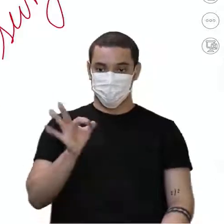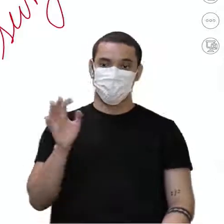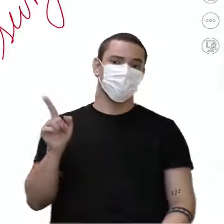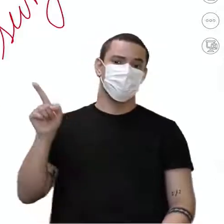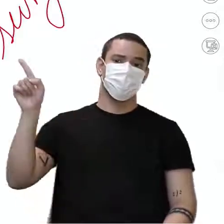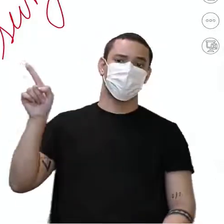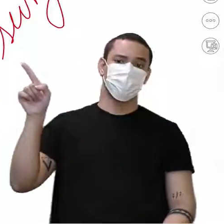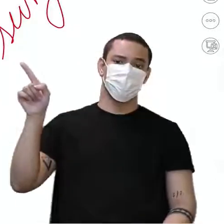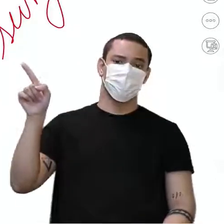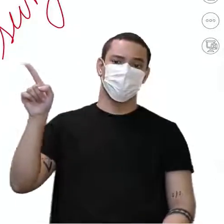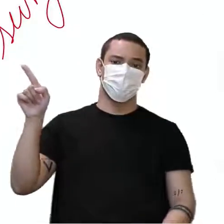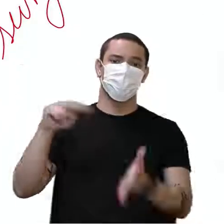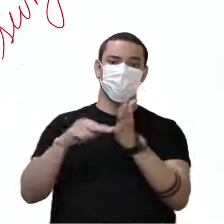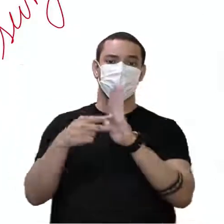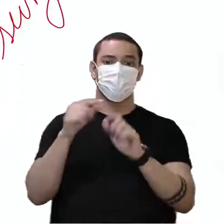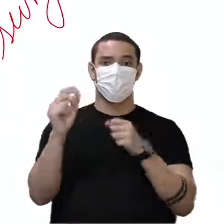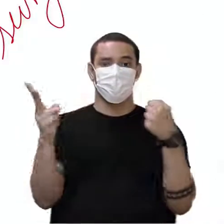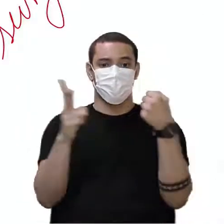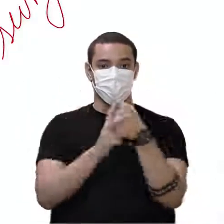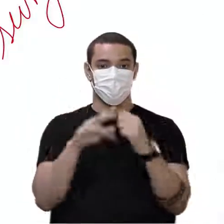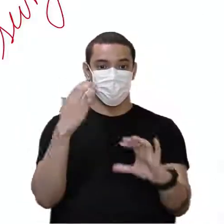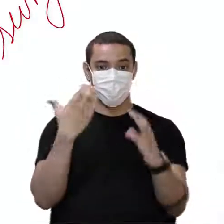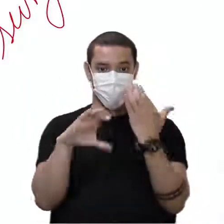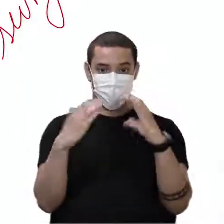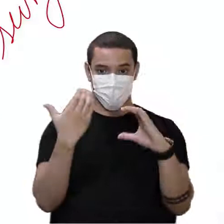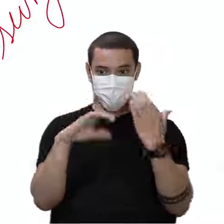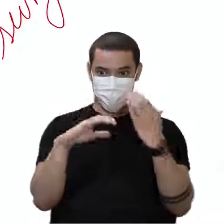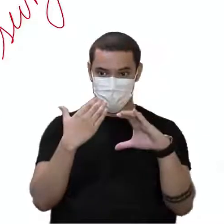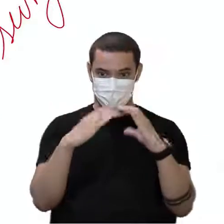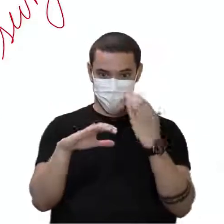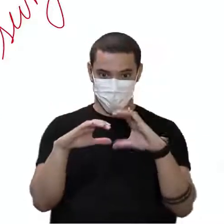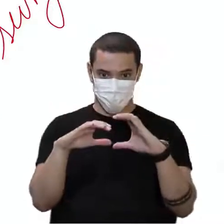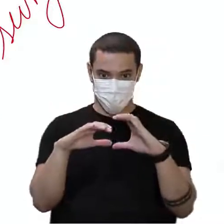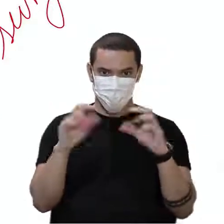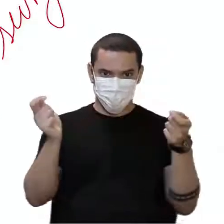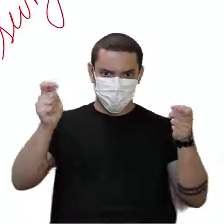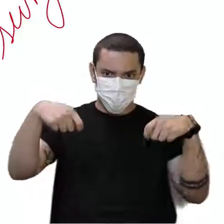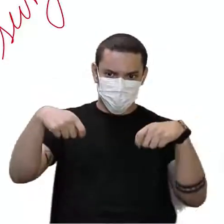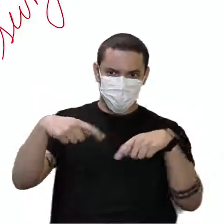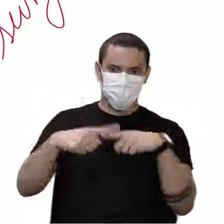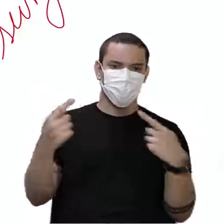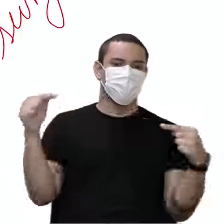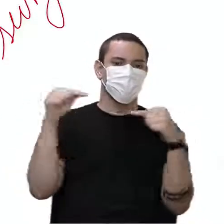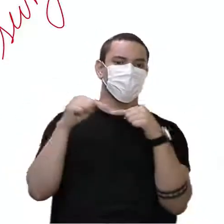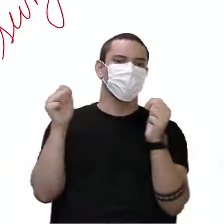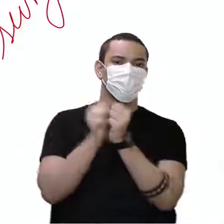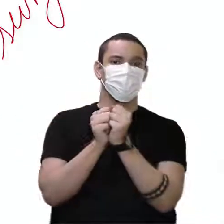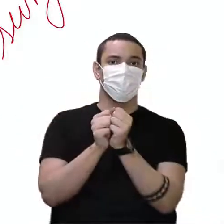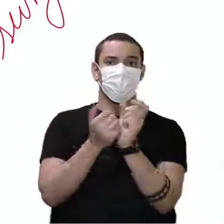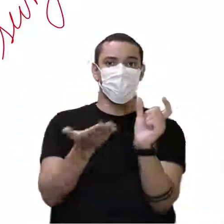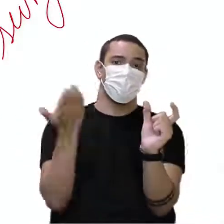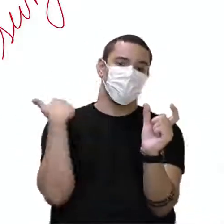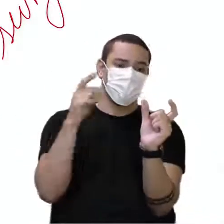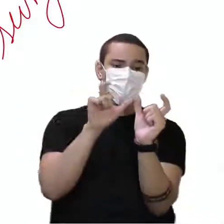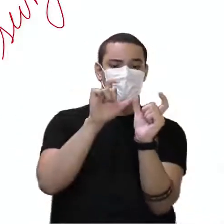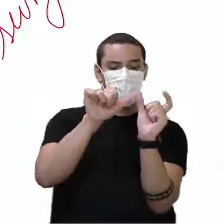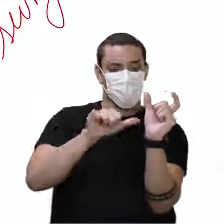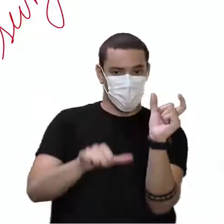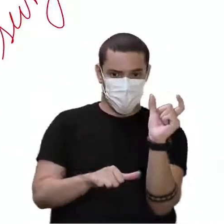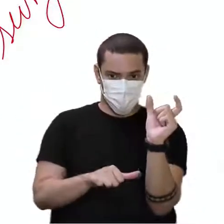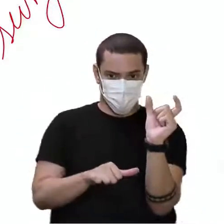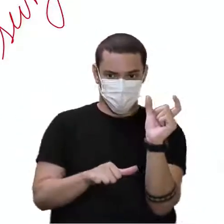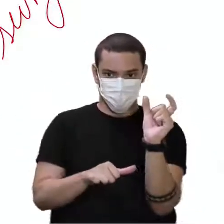que é isso? O verbo cantar, to sing, quando ele é conjugado no passado,